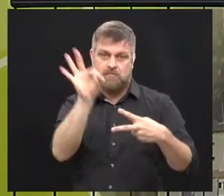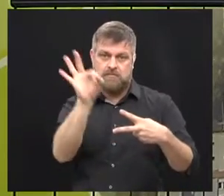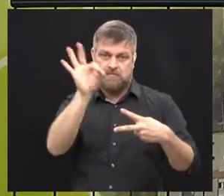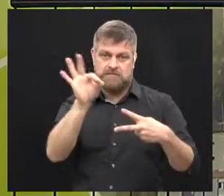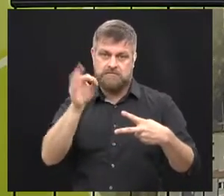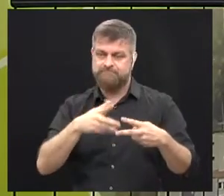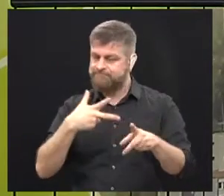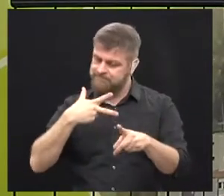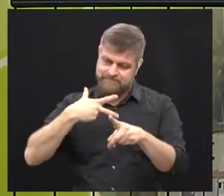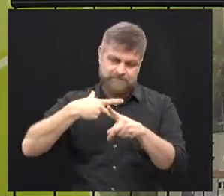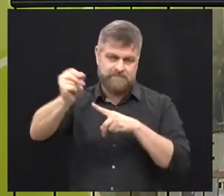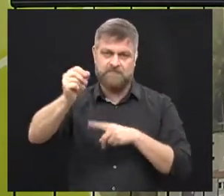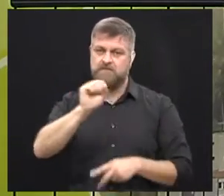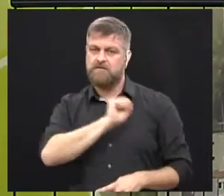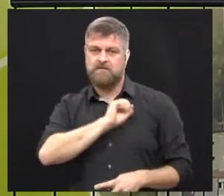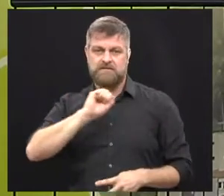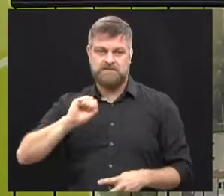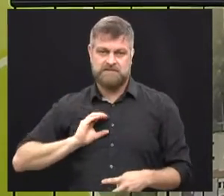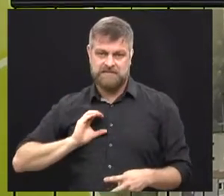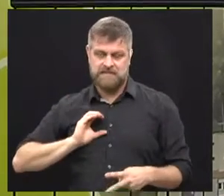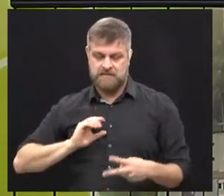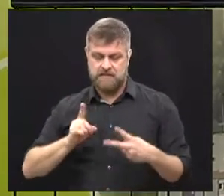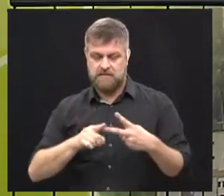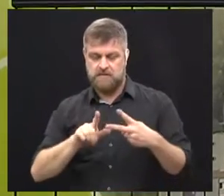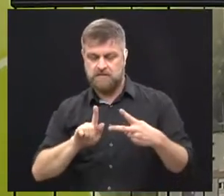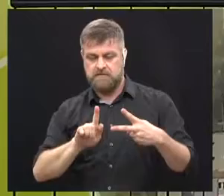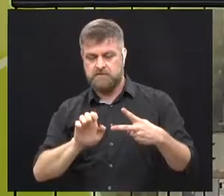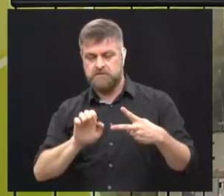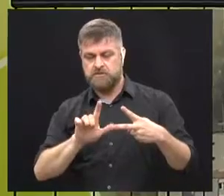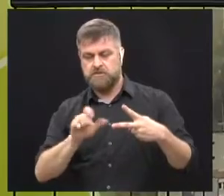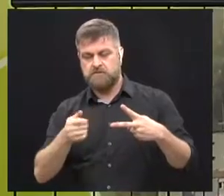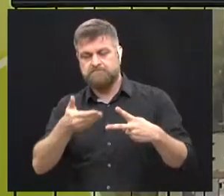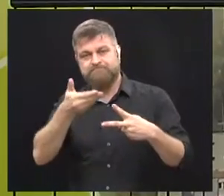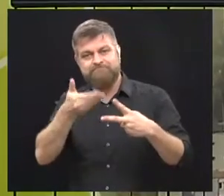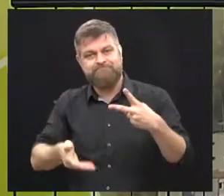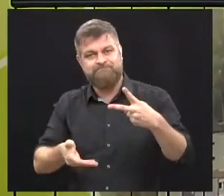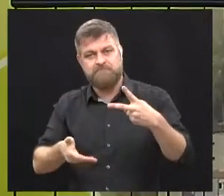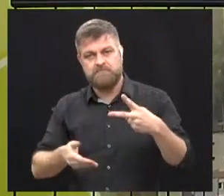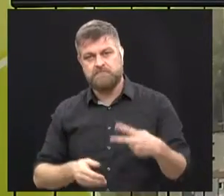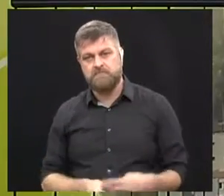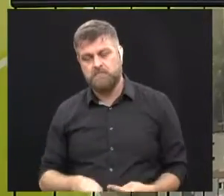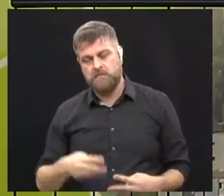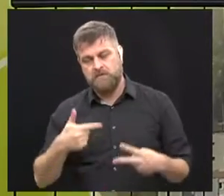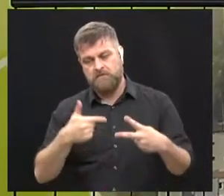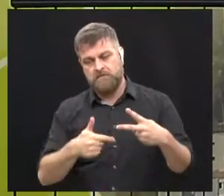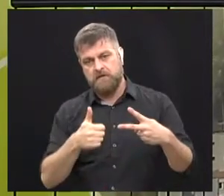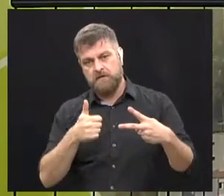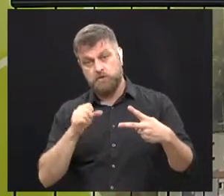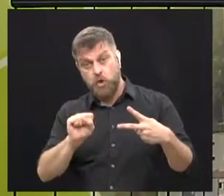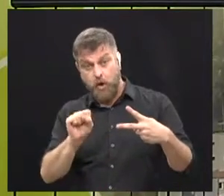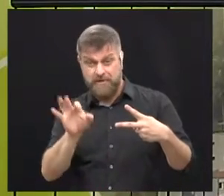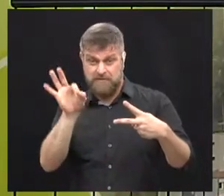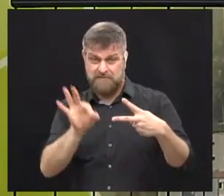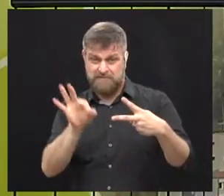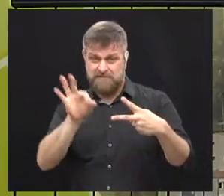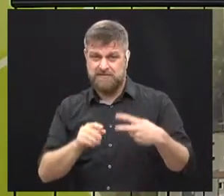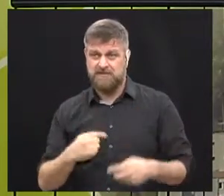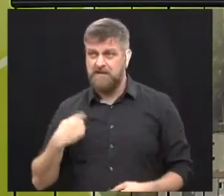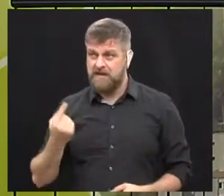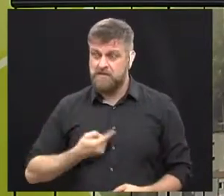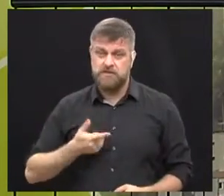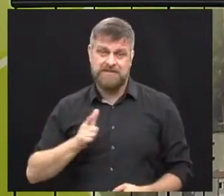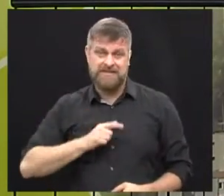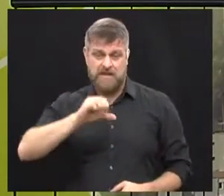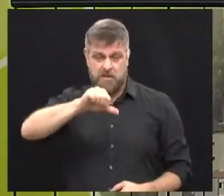votos, eleito em Santa Catarina, venceu o Gelson Marizio, do PSD, ficou apenas com 28% dos votos. A gente já